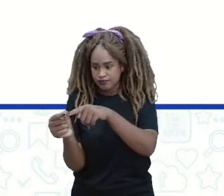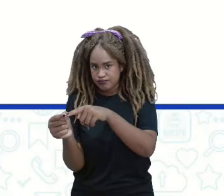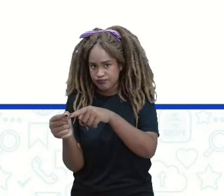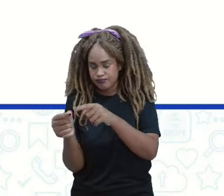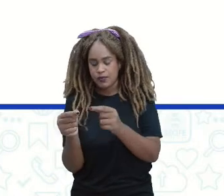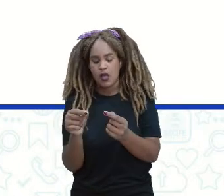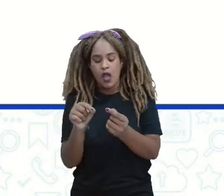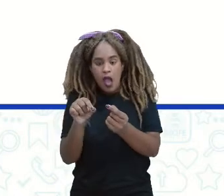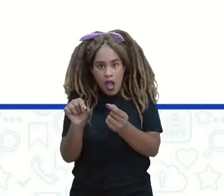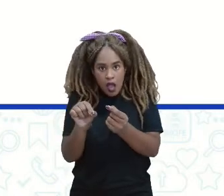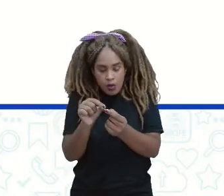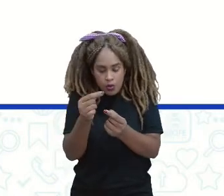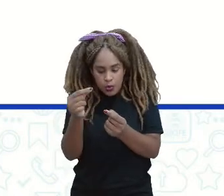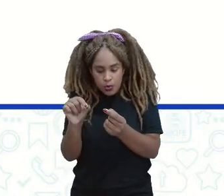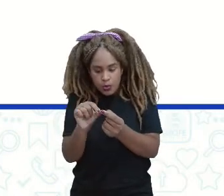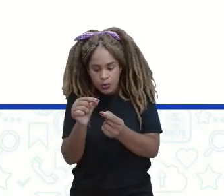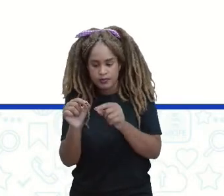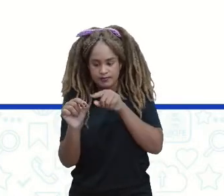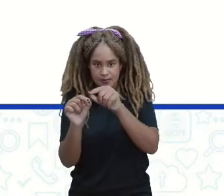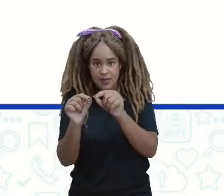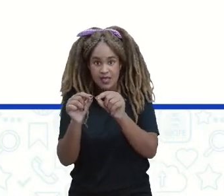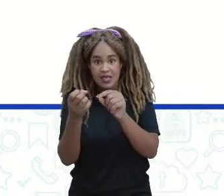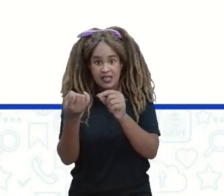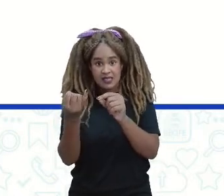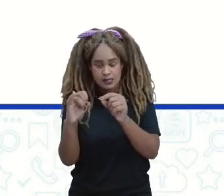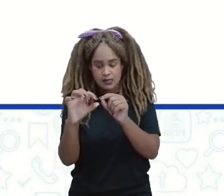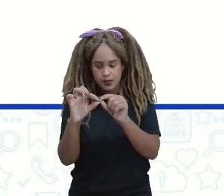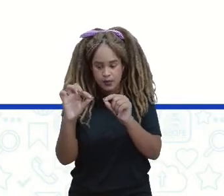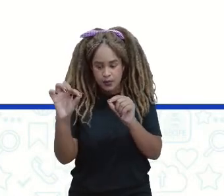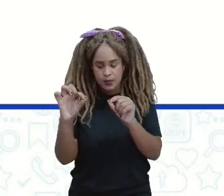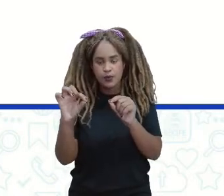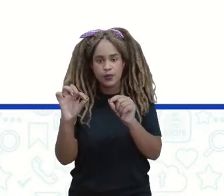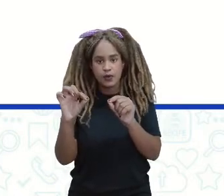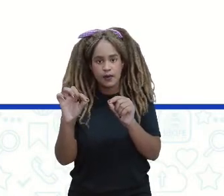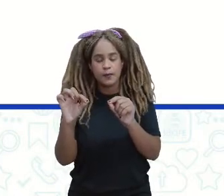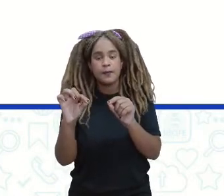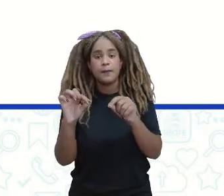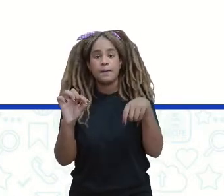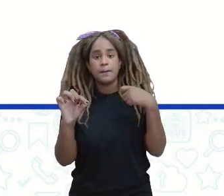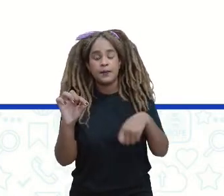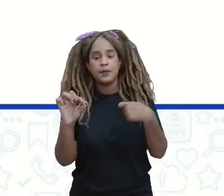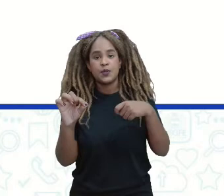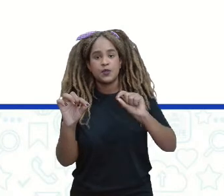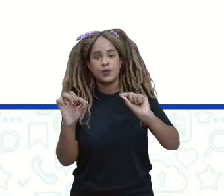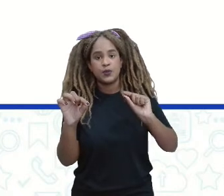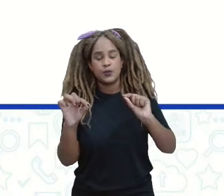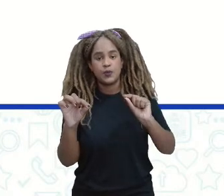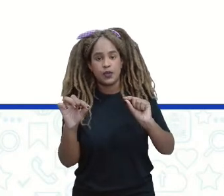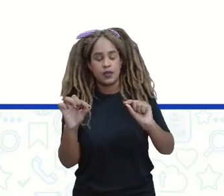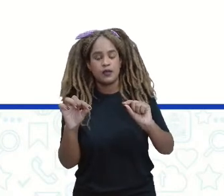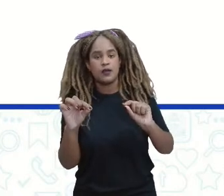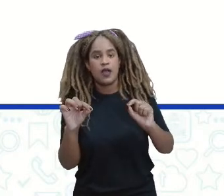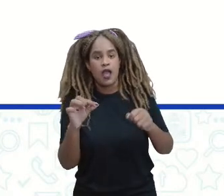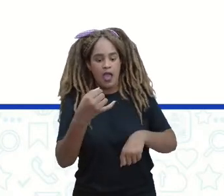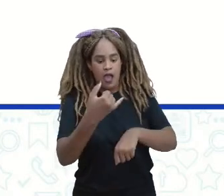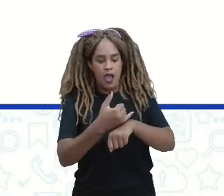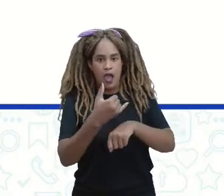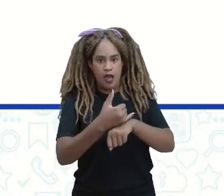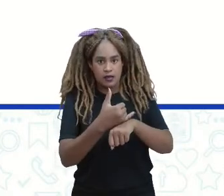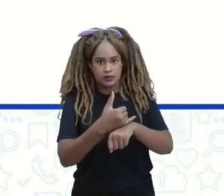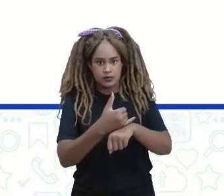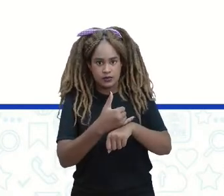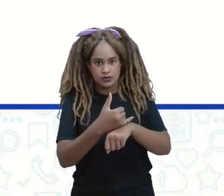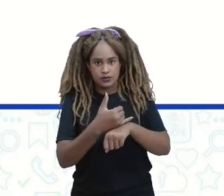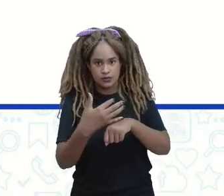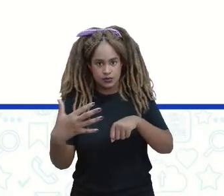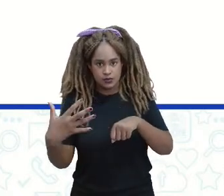e friccionar, né? Ou esfregar. Agora, gente, sempre no mesmo sentido, tá? Tem que...